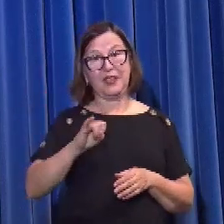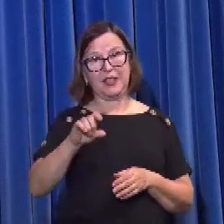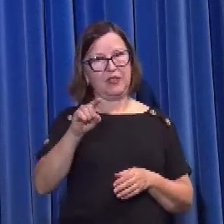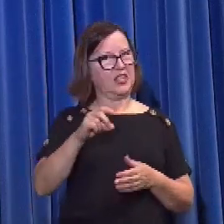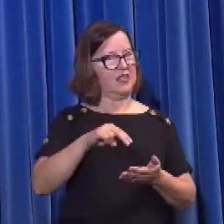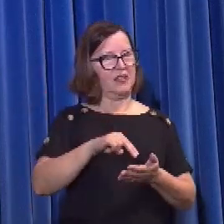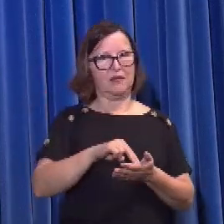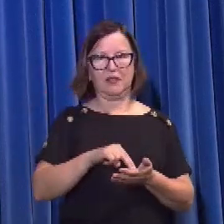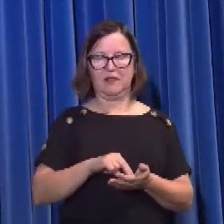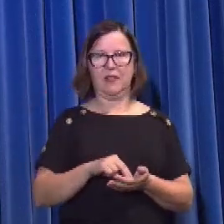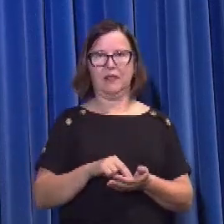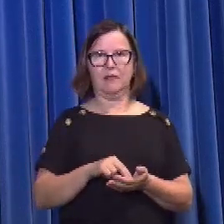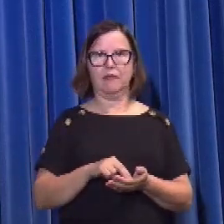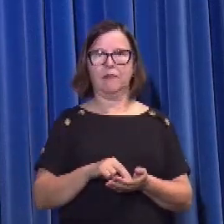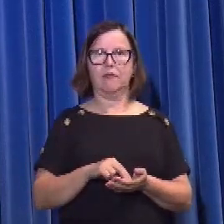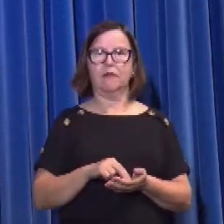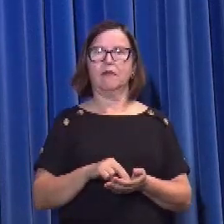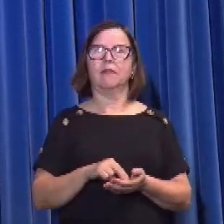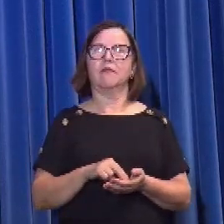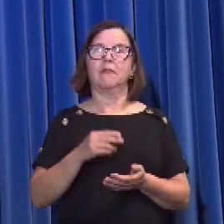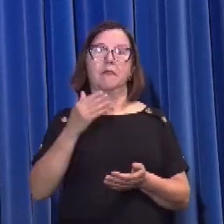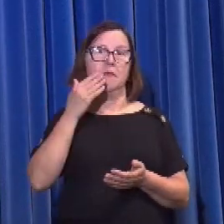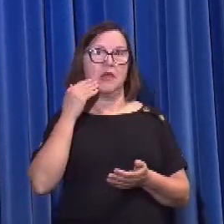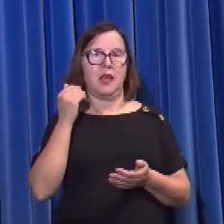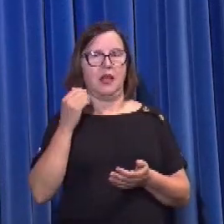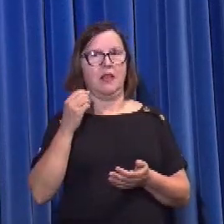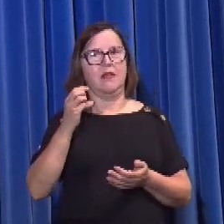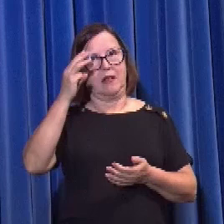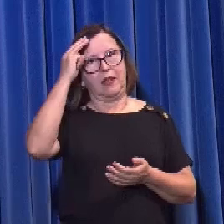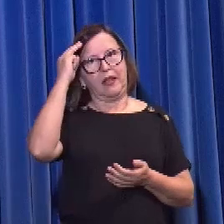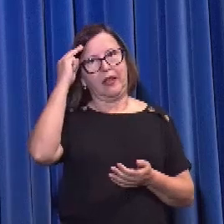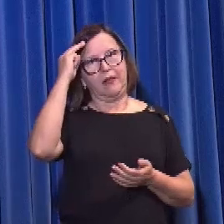então é importante você refletir na tua experiência.